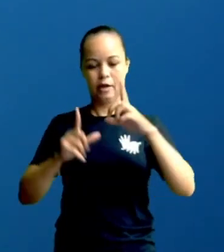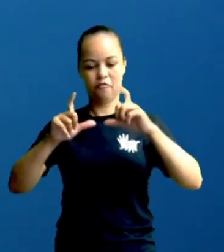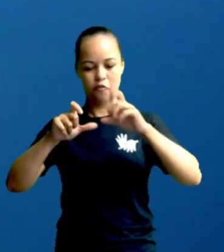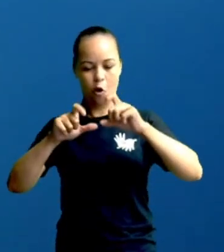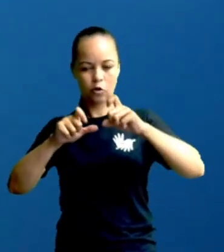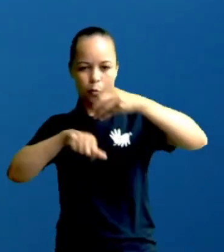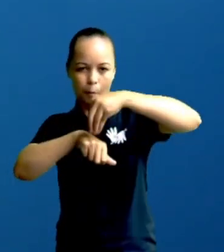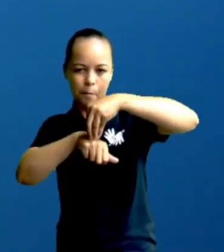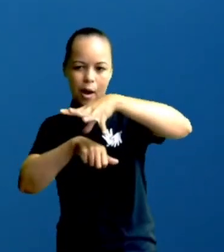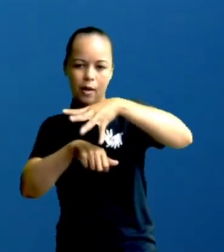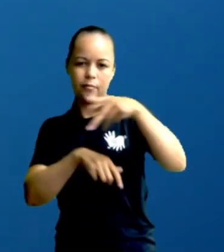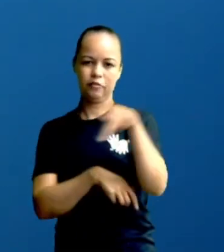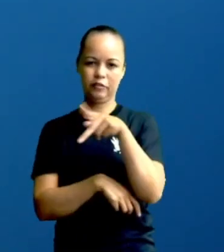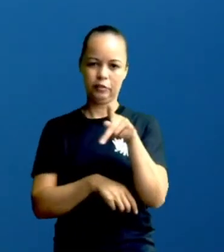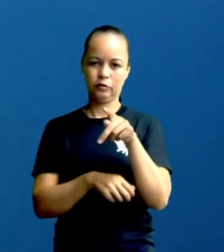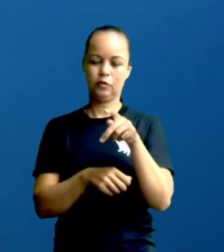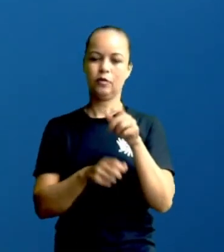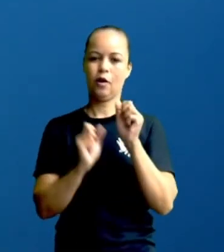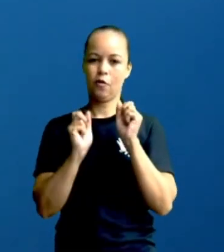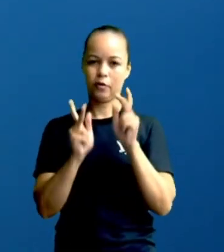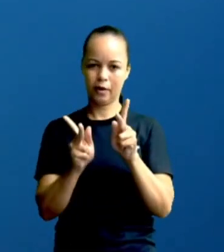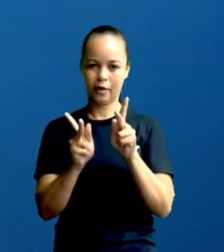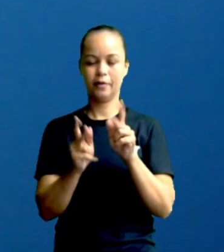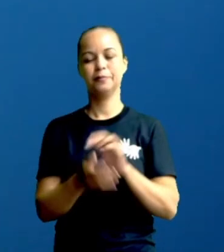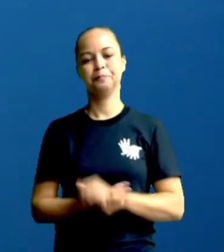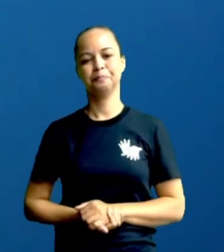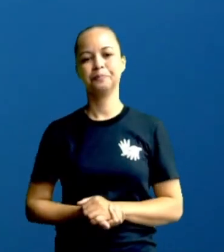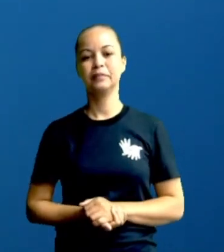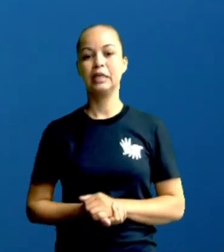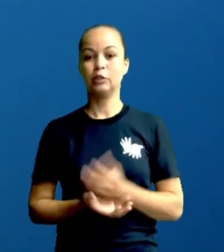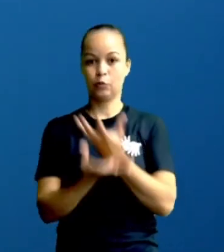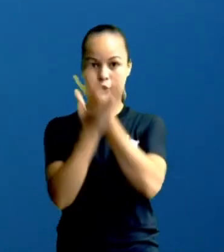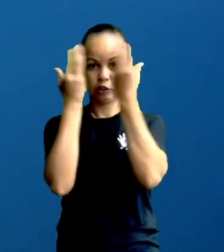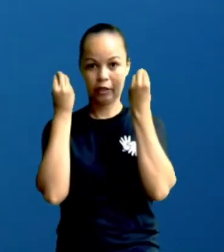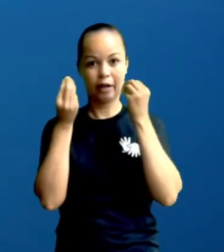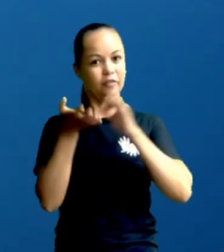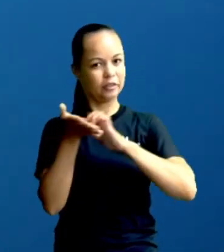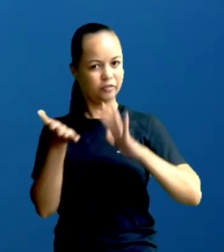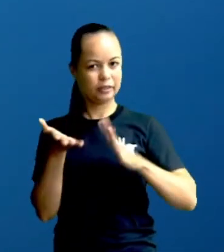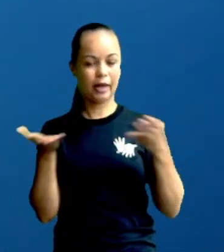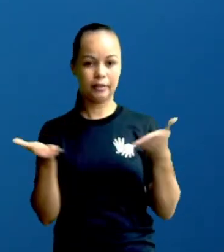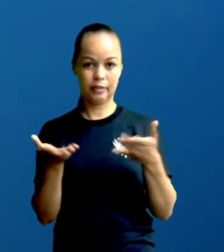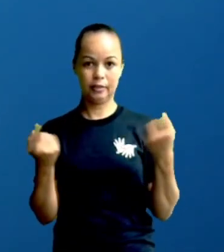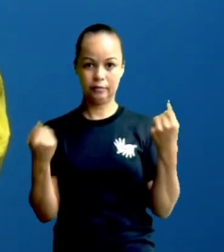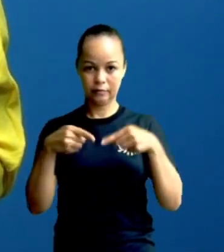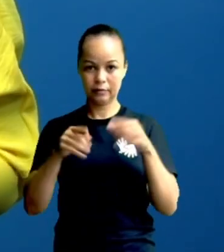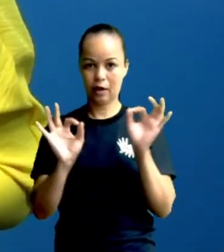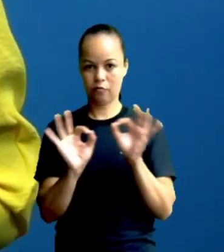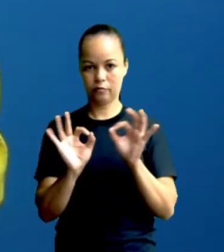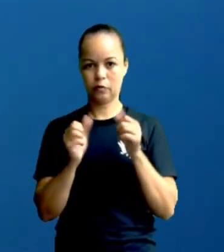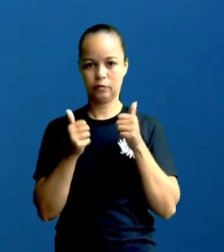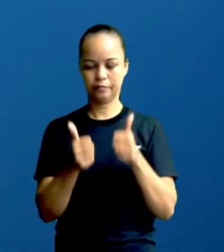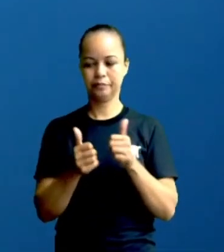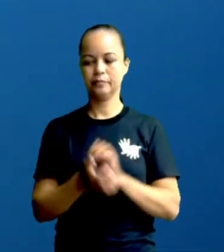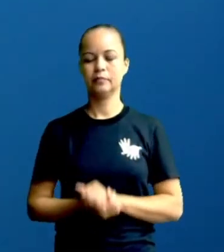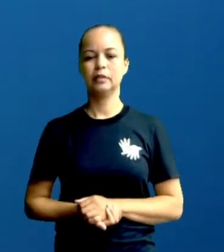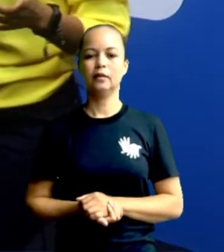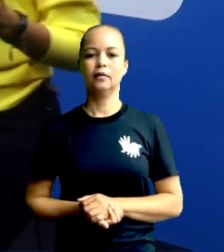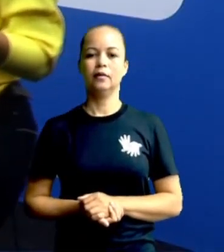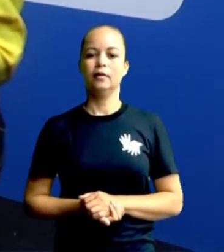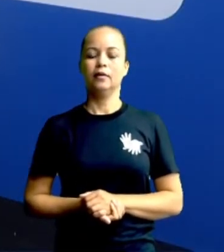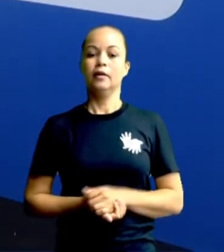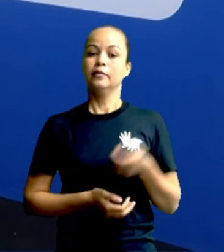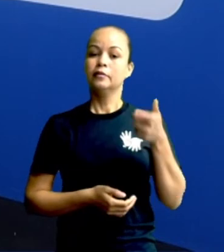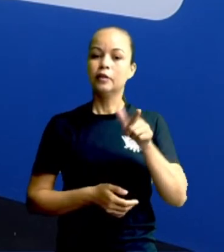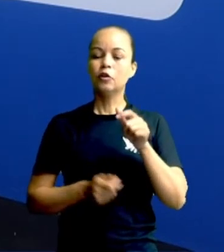sua professora. Beleza, pessoal? Não vai esquecer dos exercícios, do desafio de hoje, tá bom? E mais uma vez,